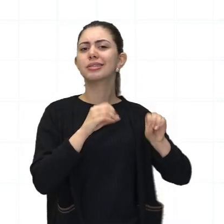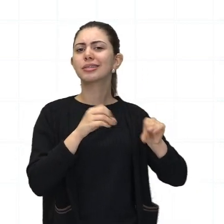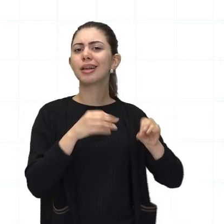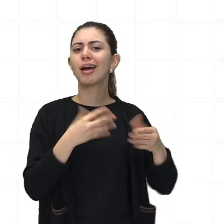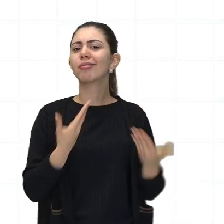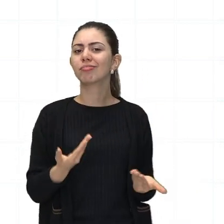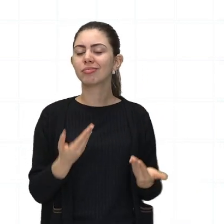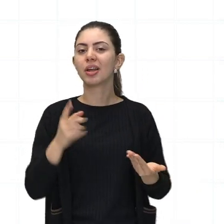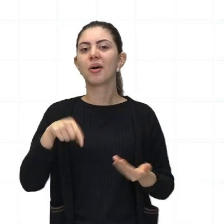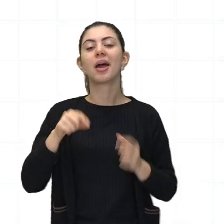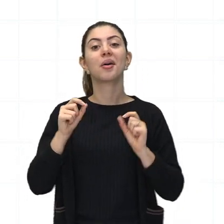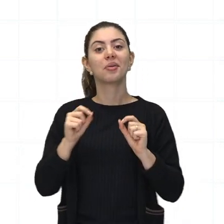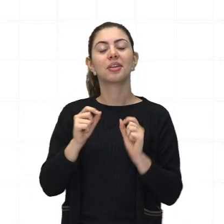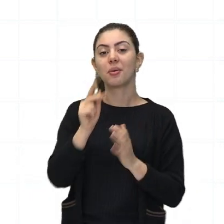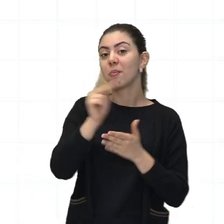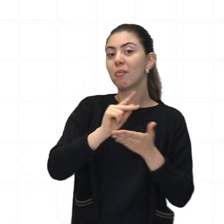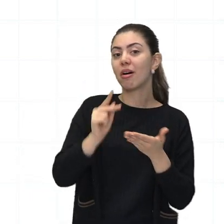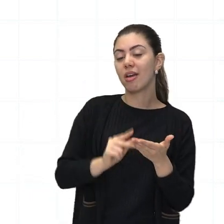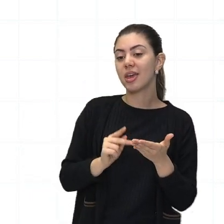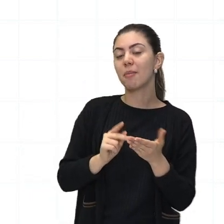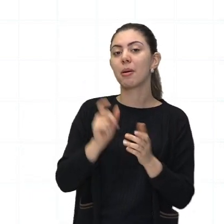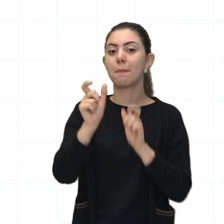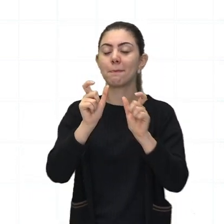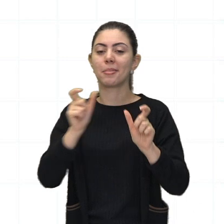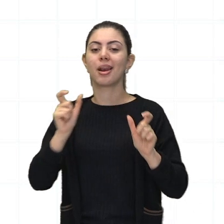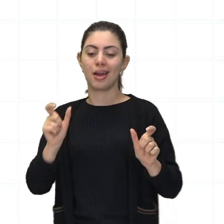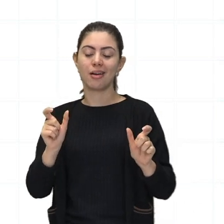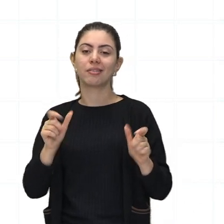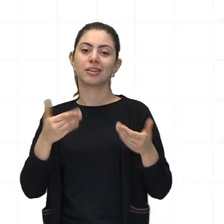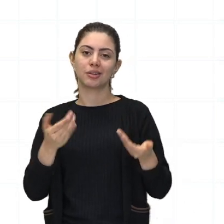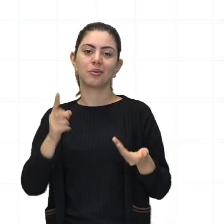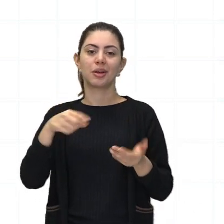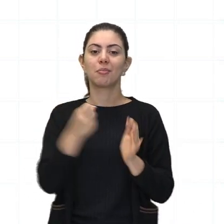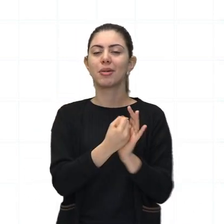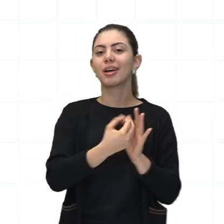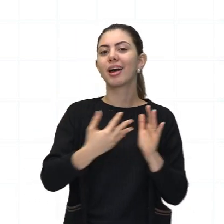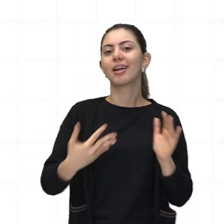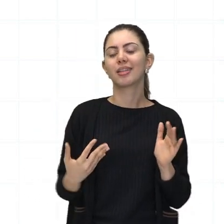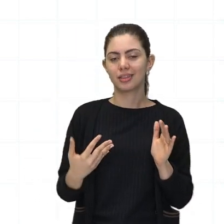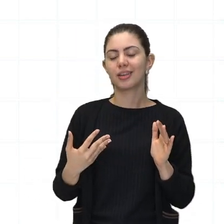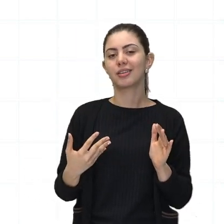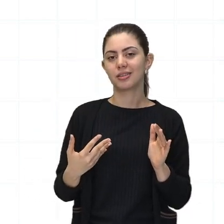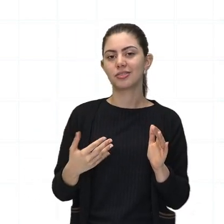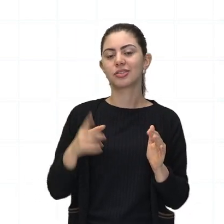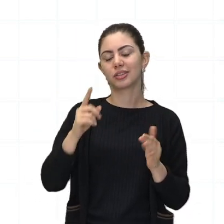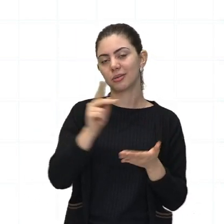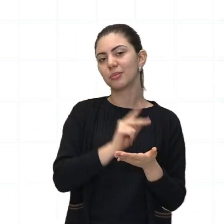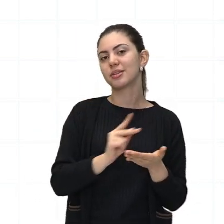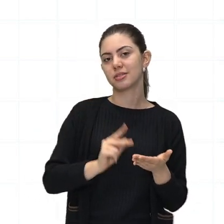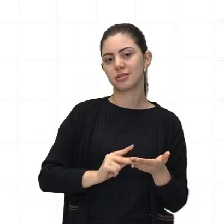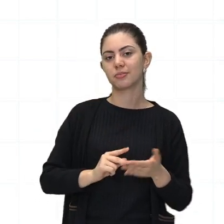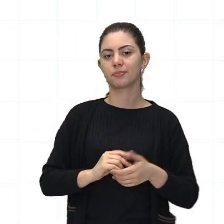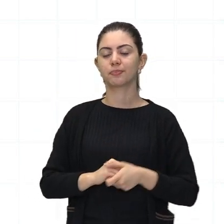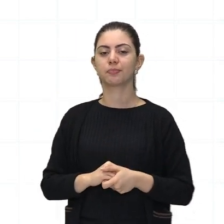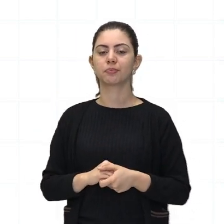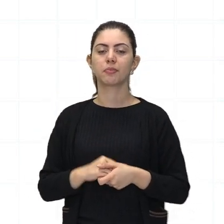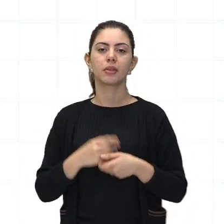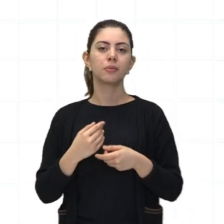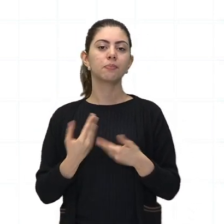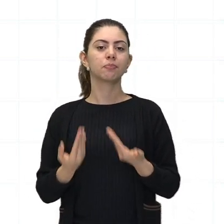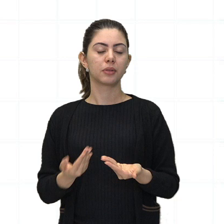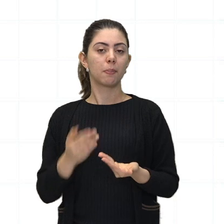brincadeira de palavras que é uma das características do nosso poema, do aspecto que é a poesia. realmente a poesia